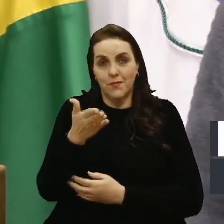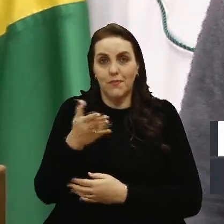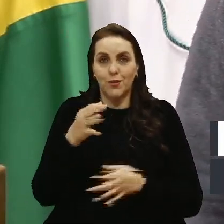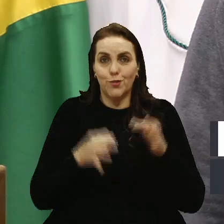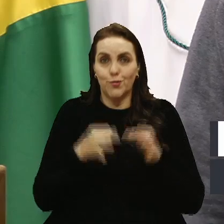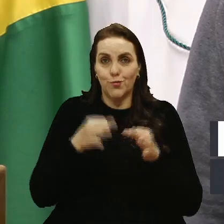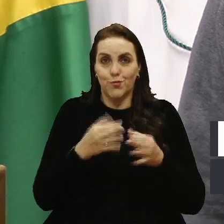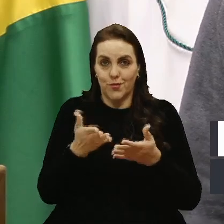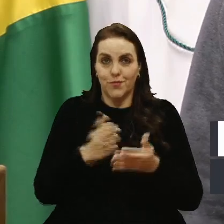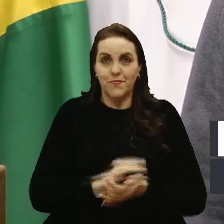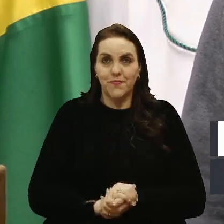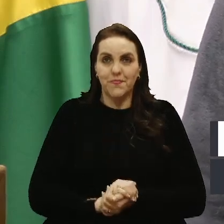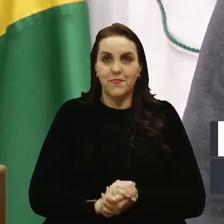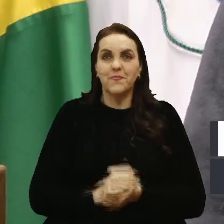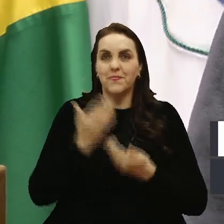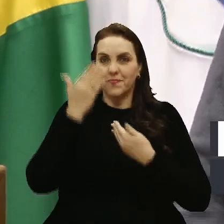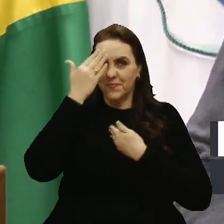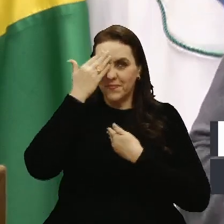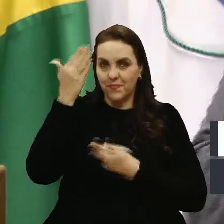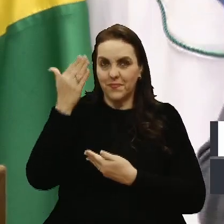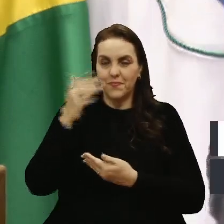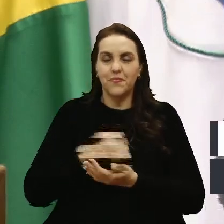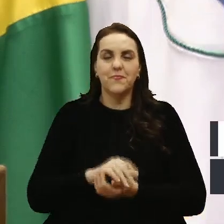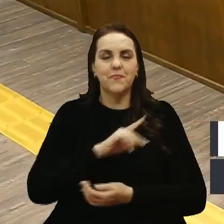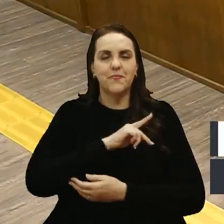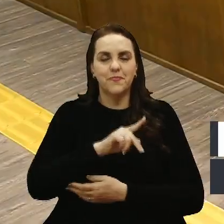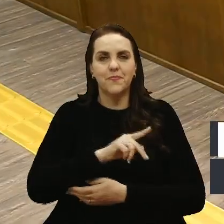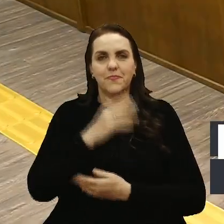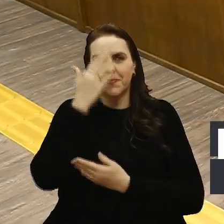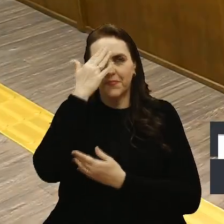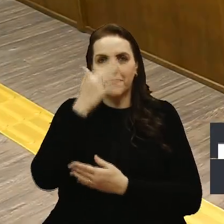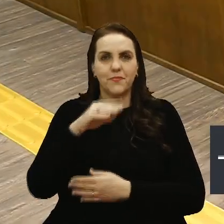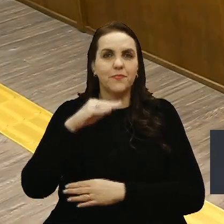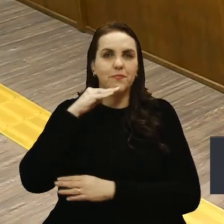Fiuza. Presidente, seria isso. Muito obrigado. Obrigado, vereador Bortola.